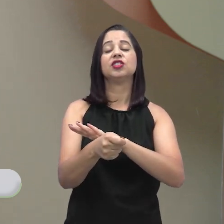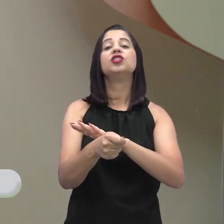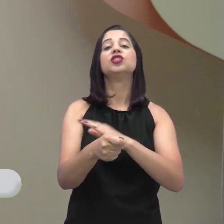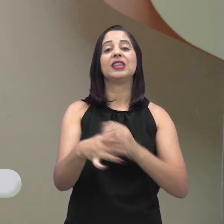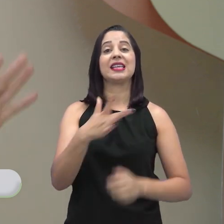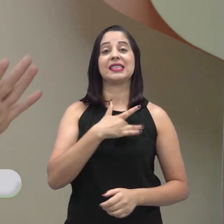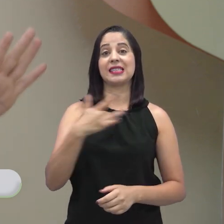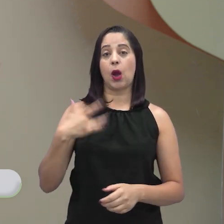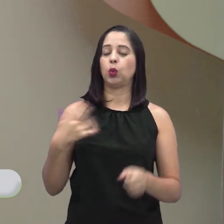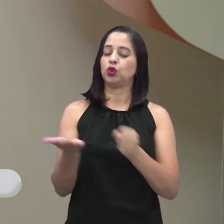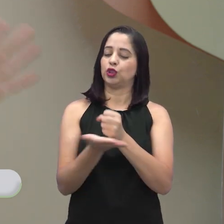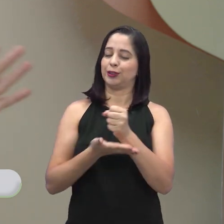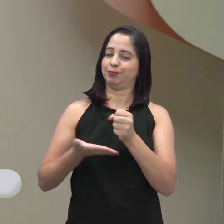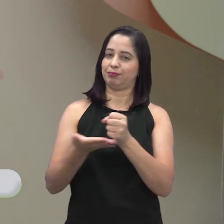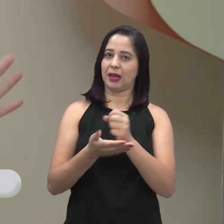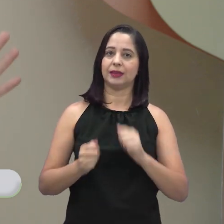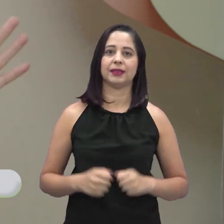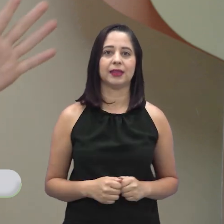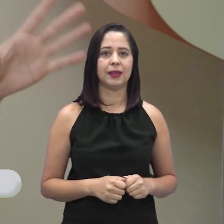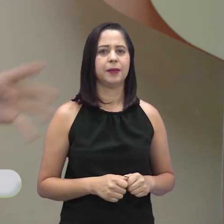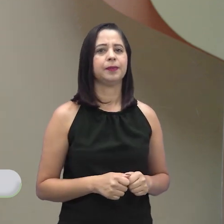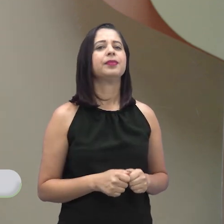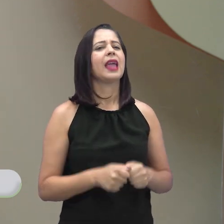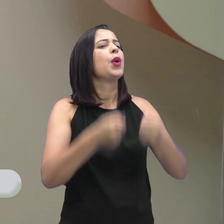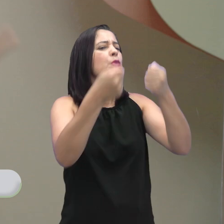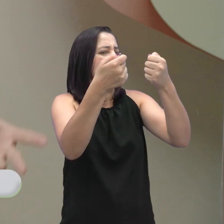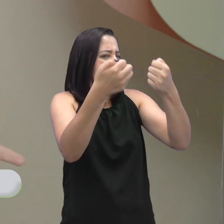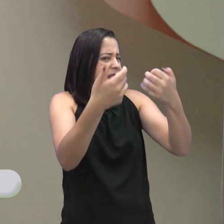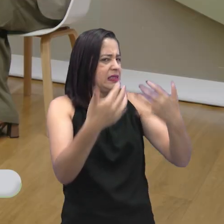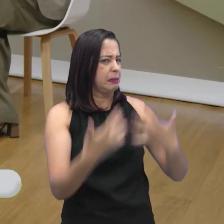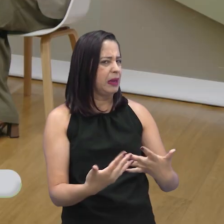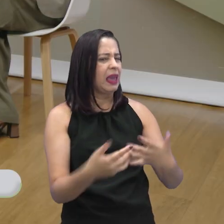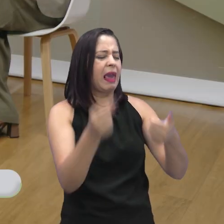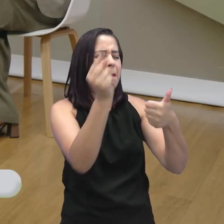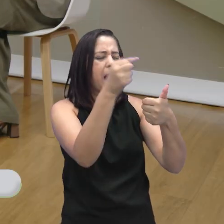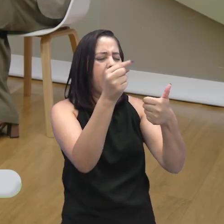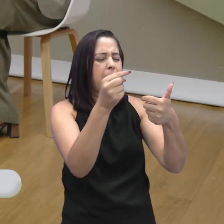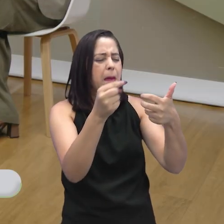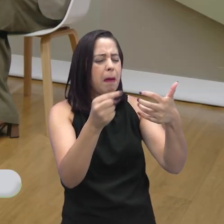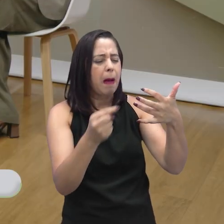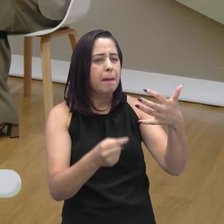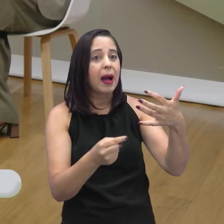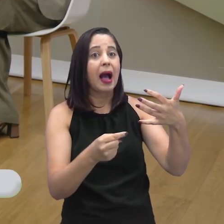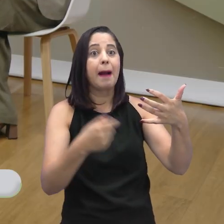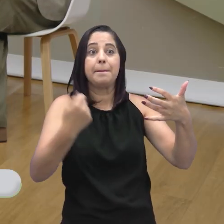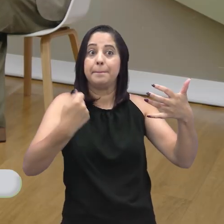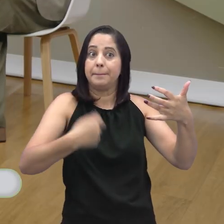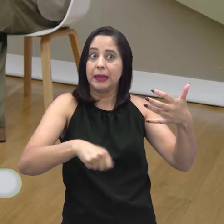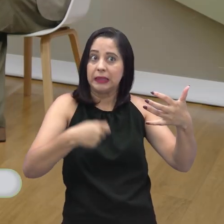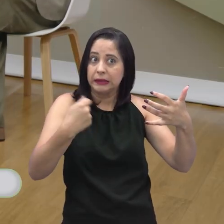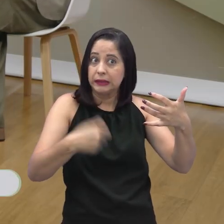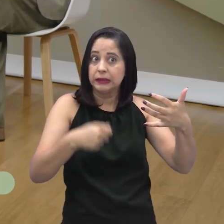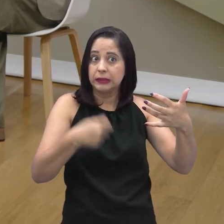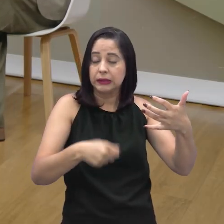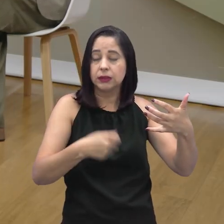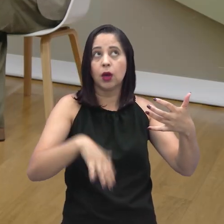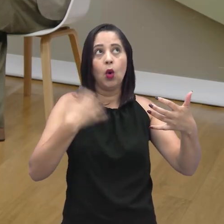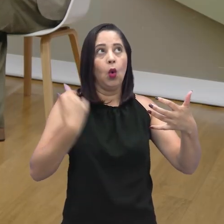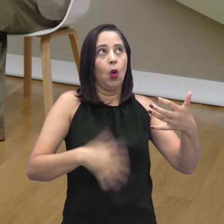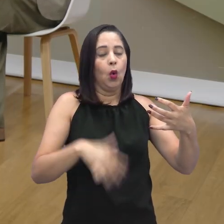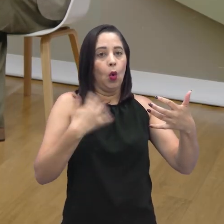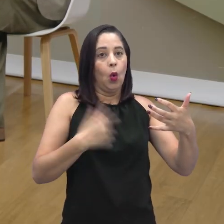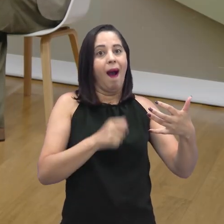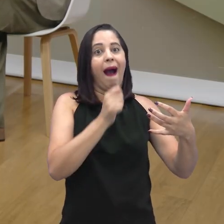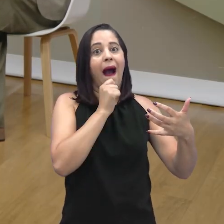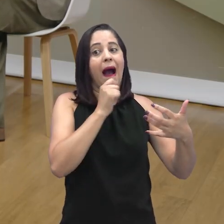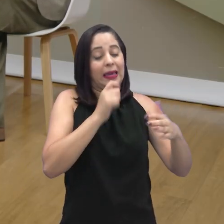saúde. Patrícia, a gente falou aqui um pouquinho, né? Como falei, é muito mais extenso, são necessárias muitas e muitas coisas ainda para a